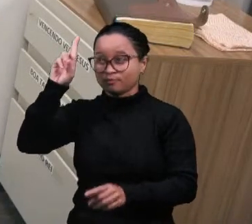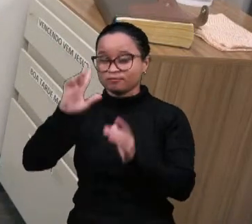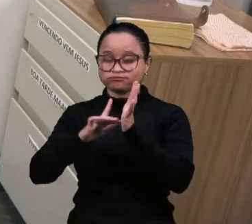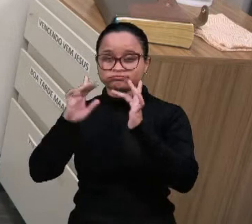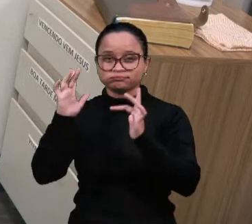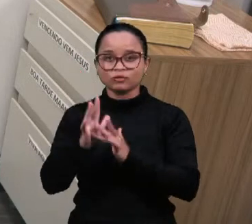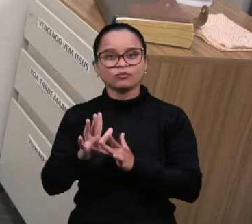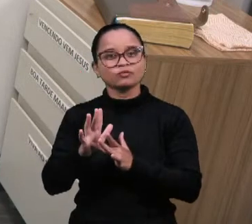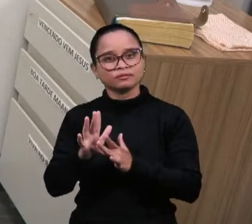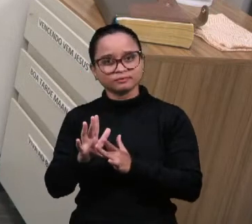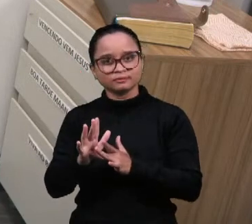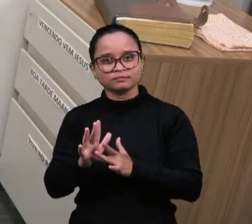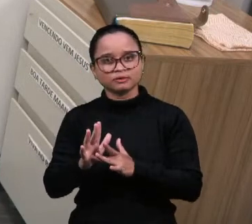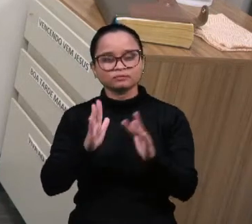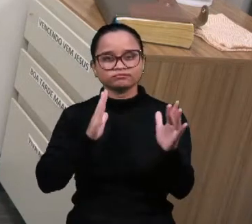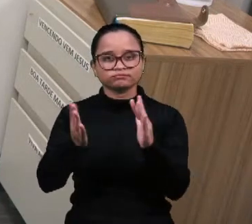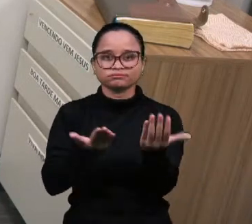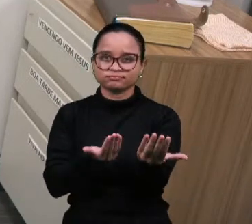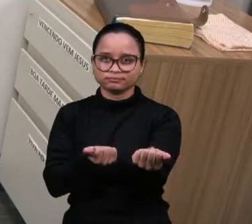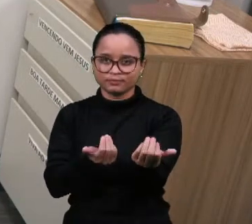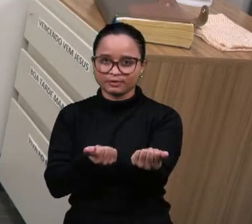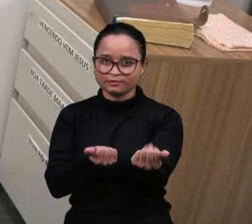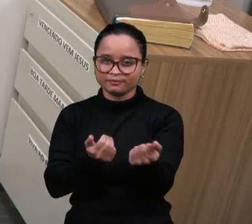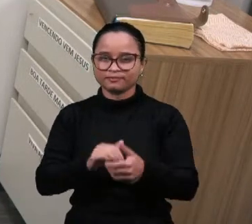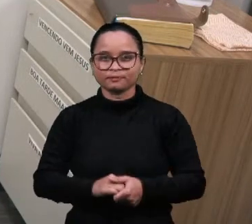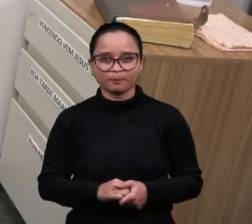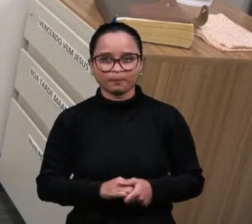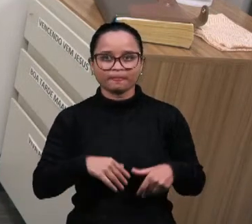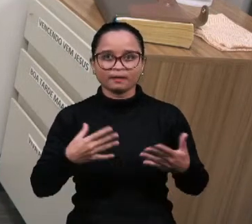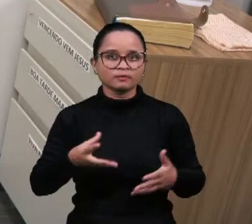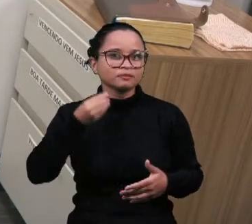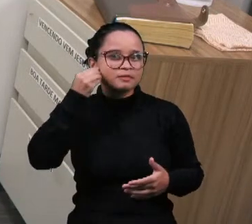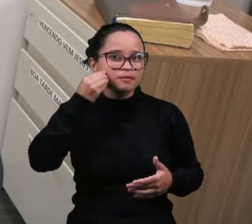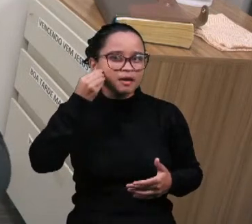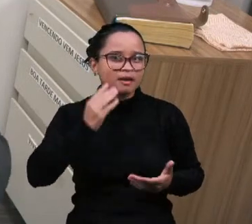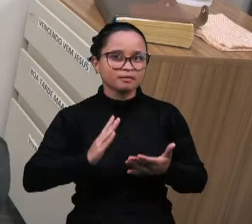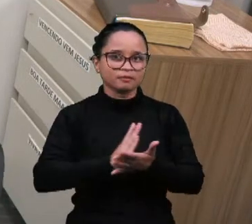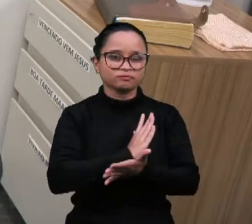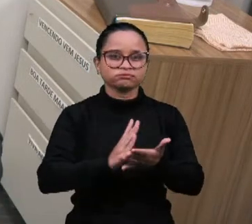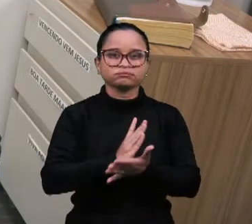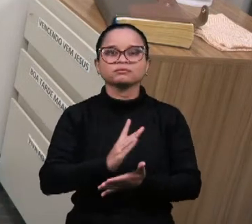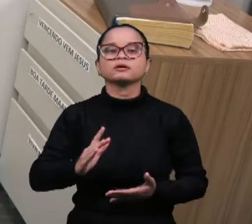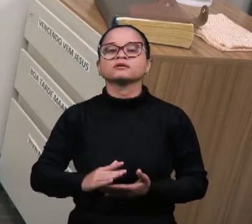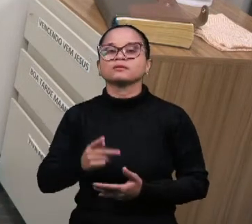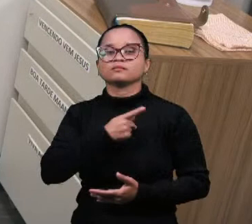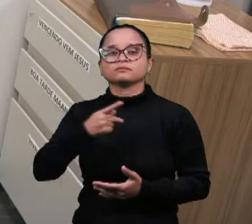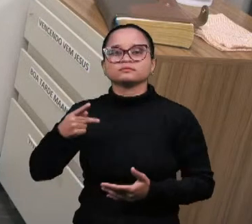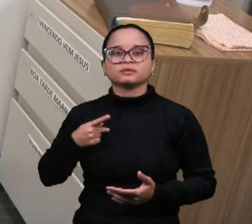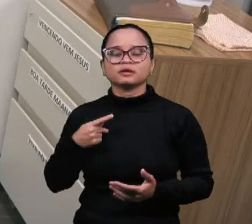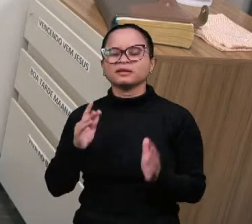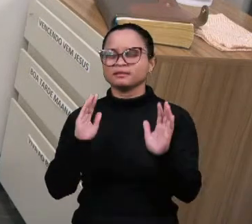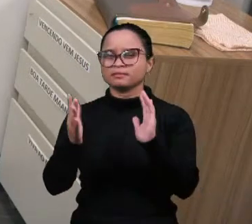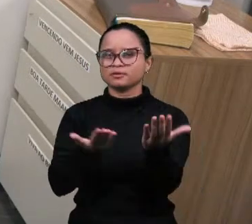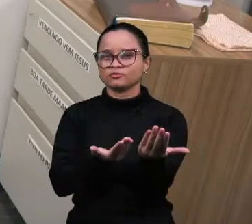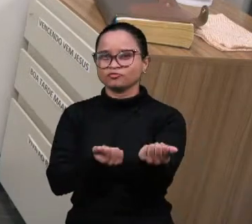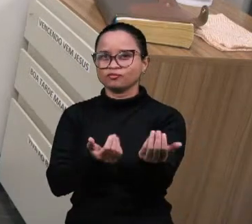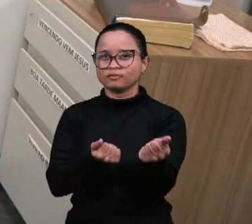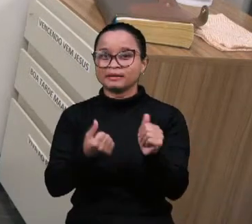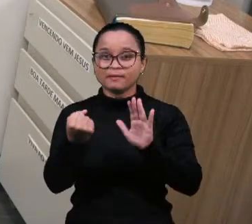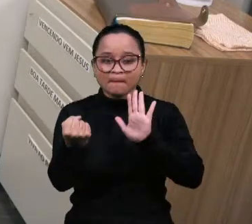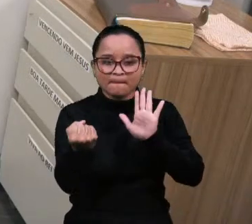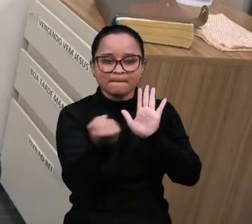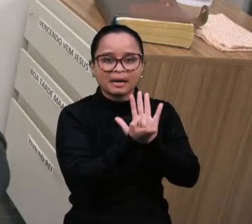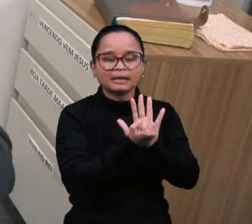Isso. E teve algum momento, alguma experiência que o pastor teve ainda na época de jovem, que te marcou, que te